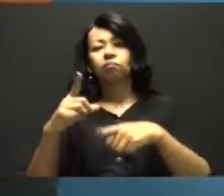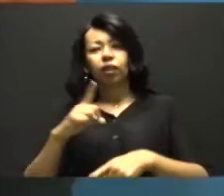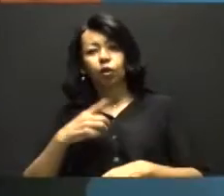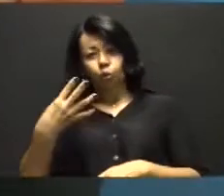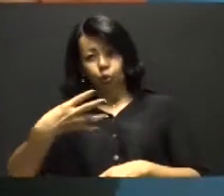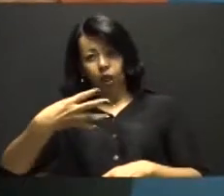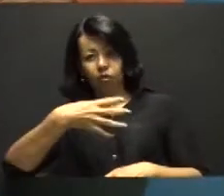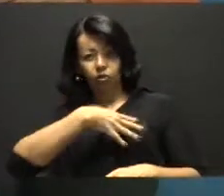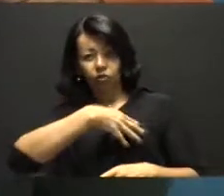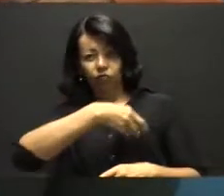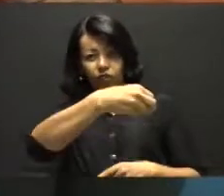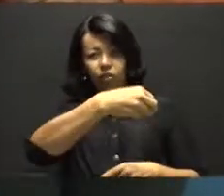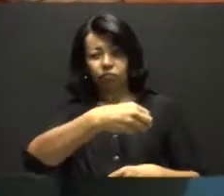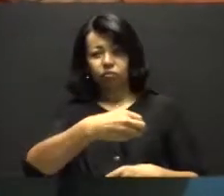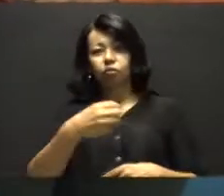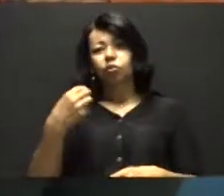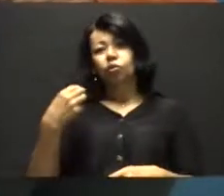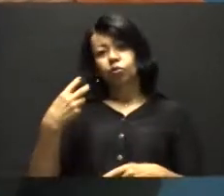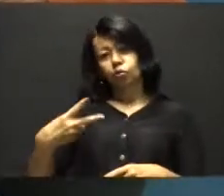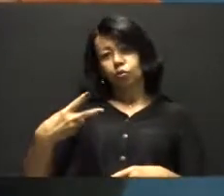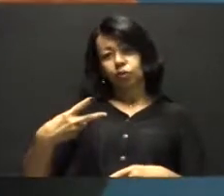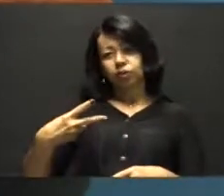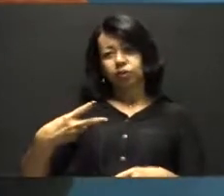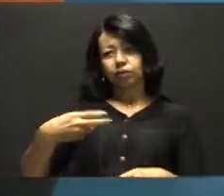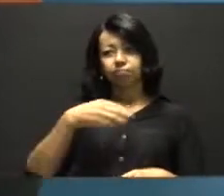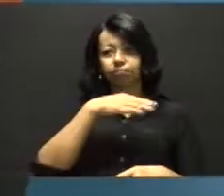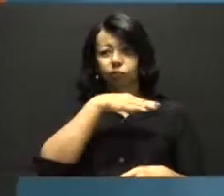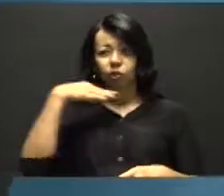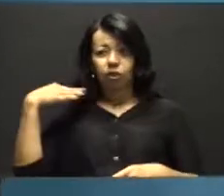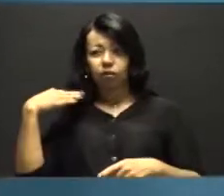dois o senhor de vôo mas